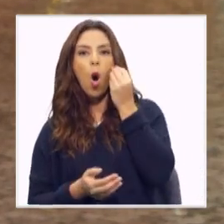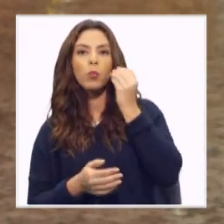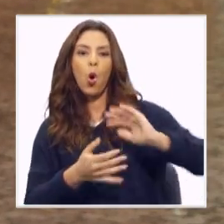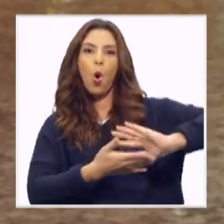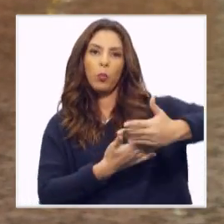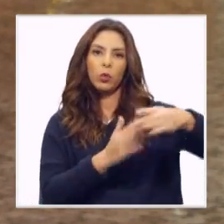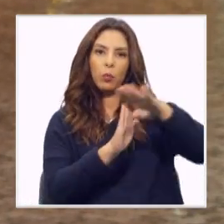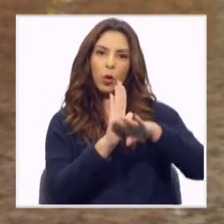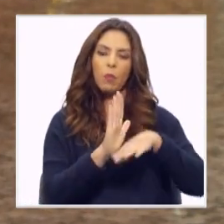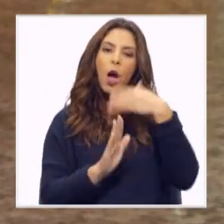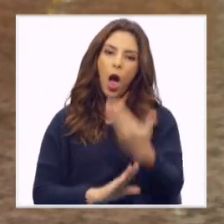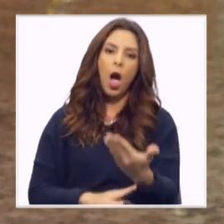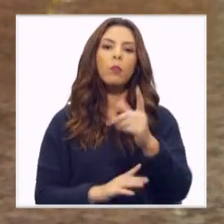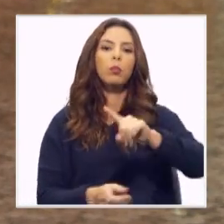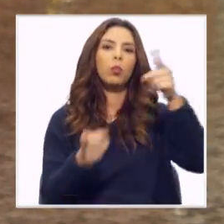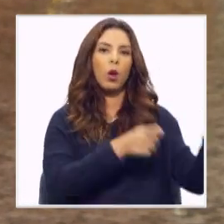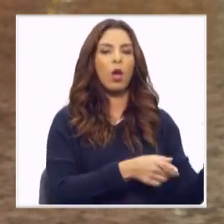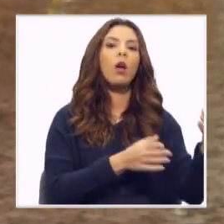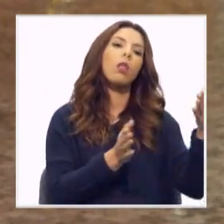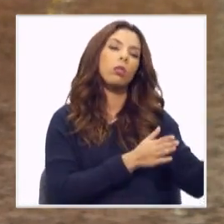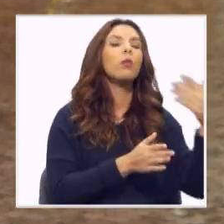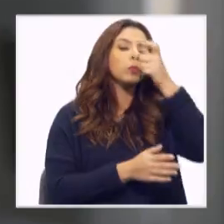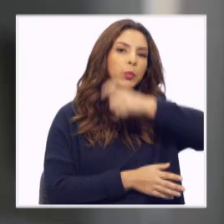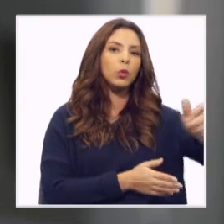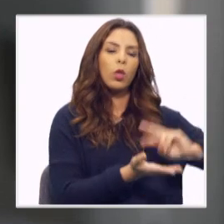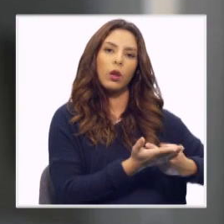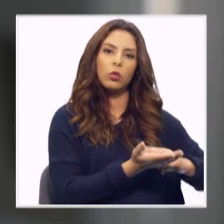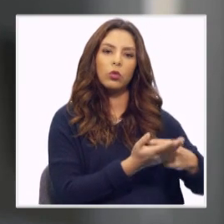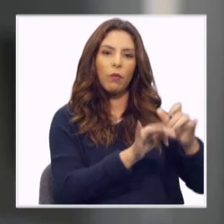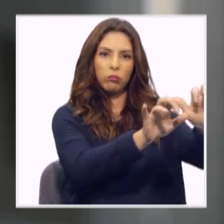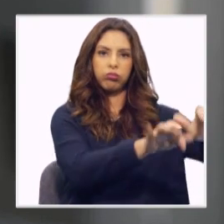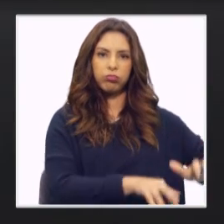lado, utilizando inteligência artificial. Por outro, a tradução humana.